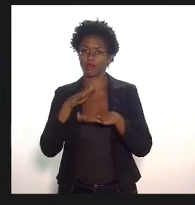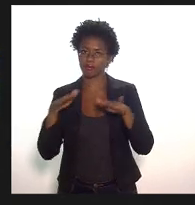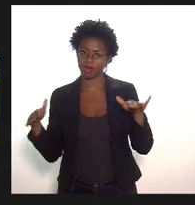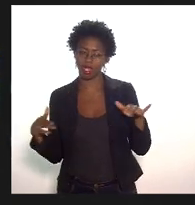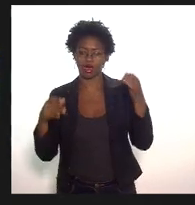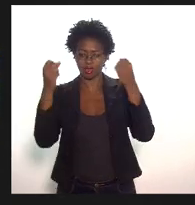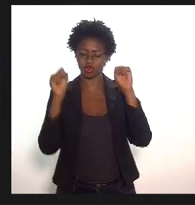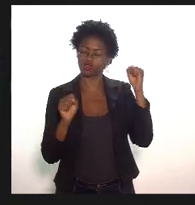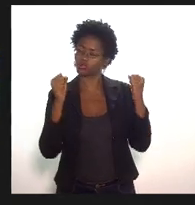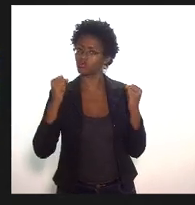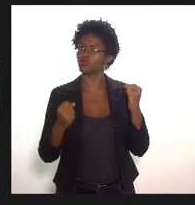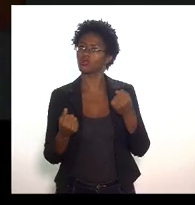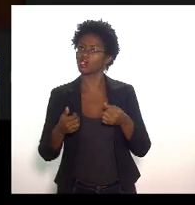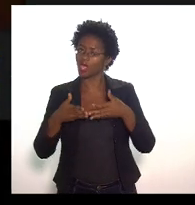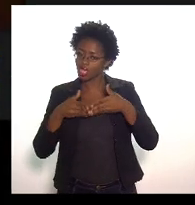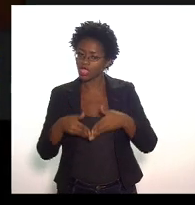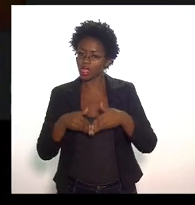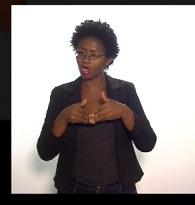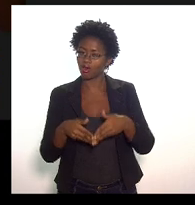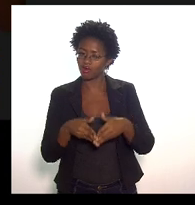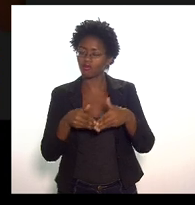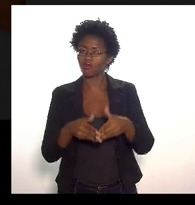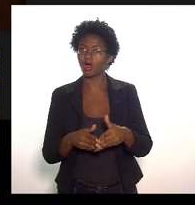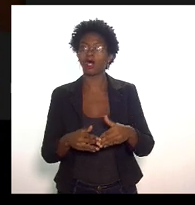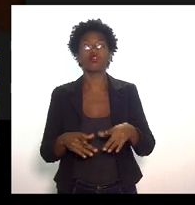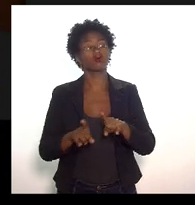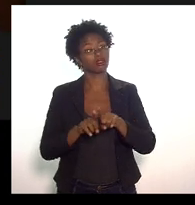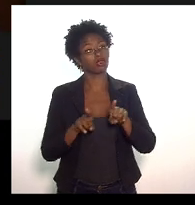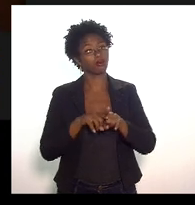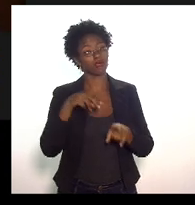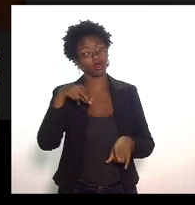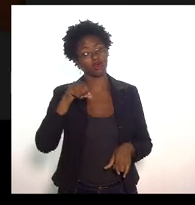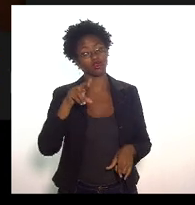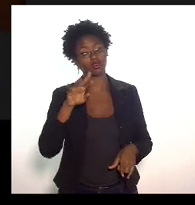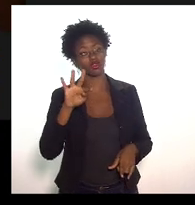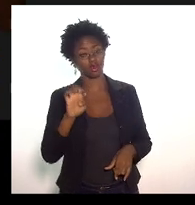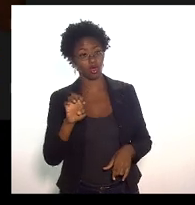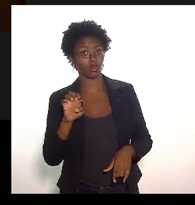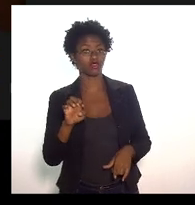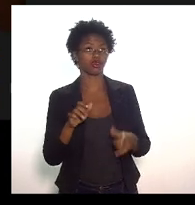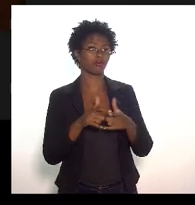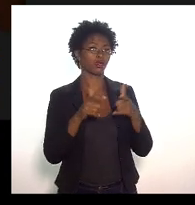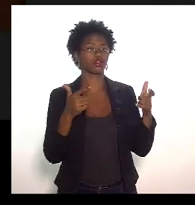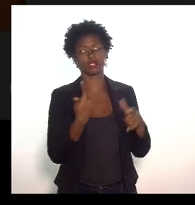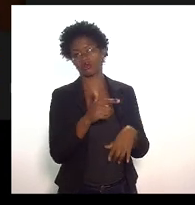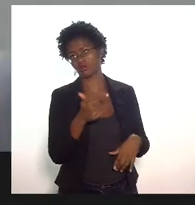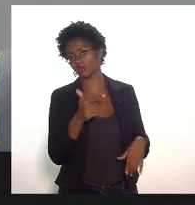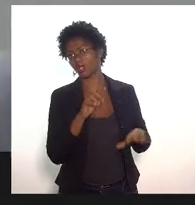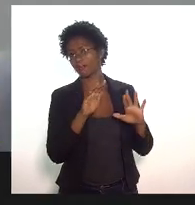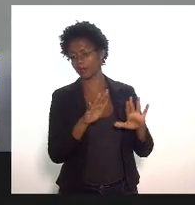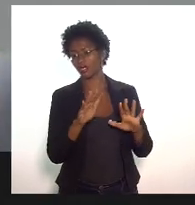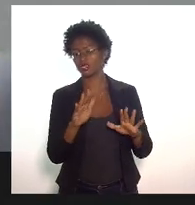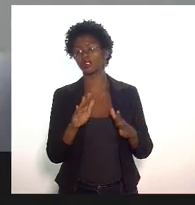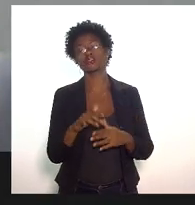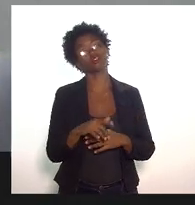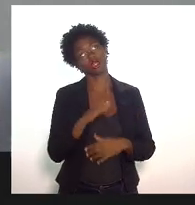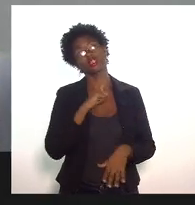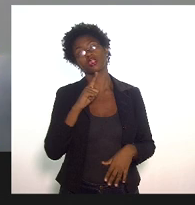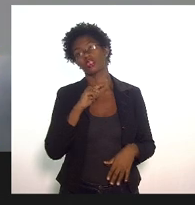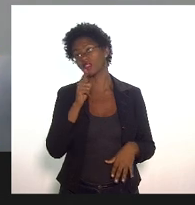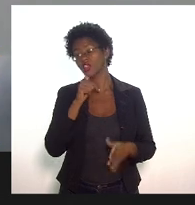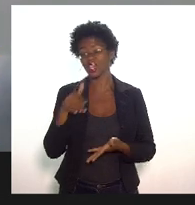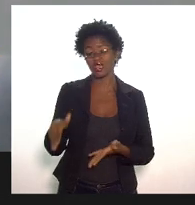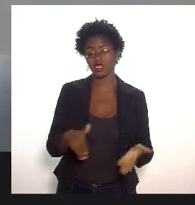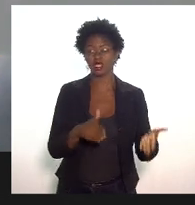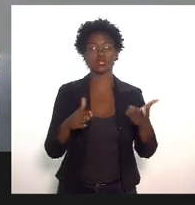forte, e o norte do país, que apesar de não ter, nem todos os estados têm uma relação grande com o mar, mas tem com o rio, e tem